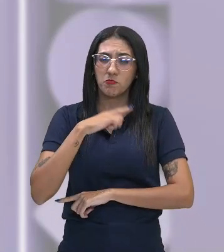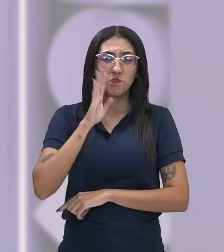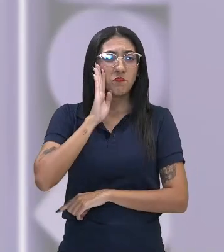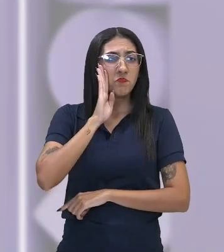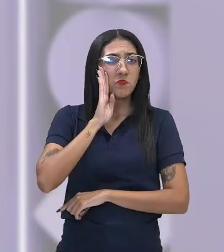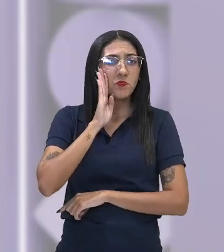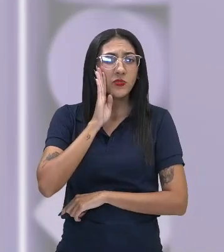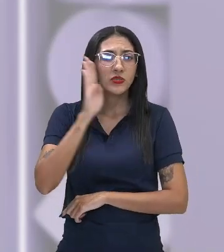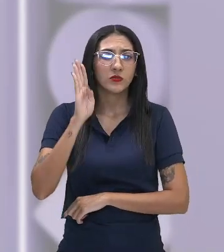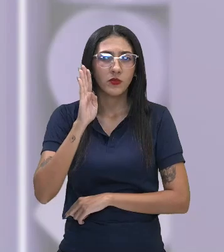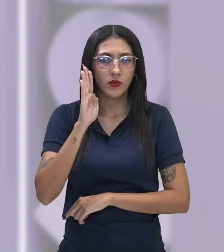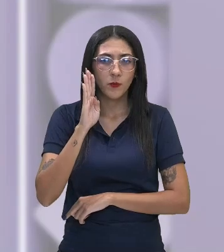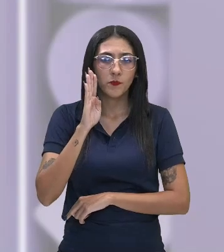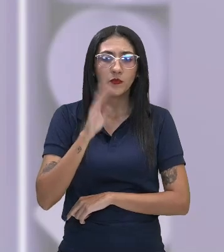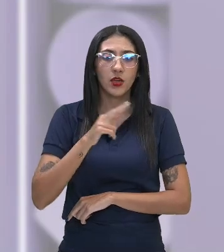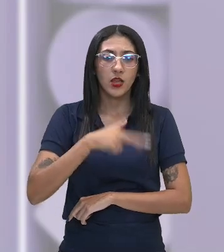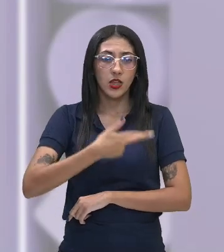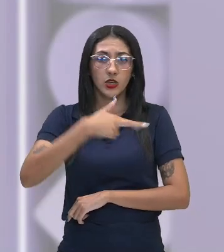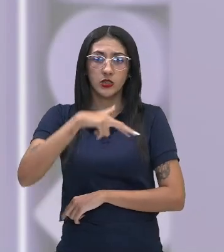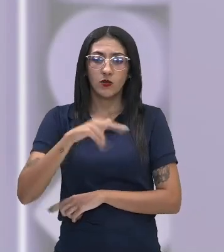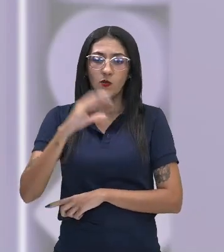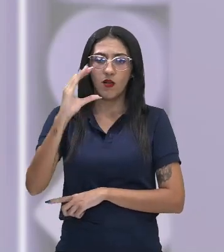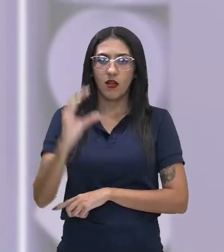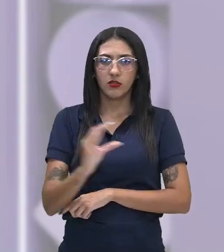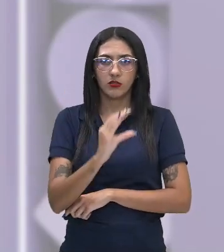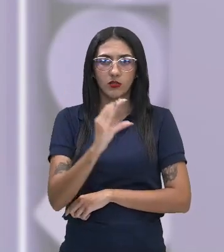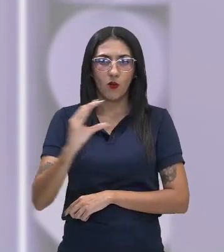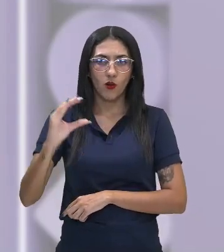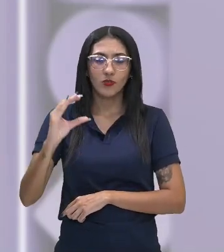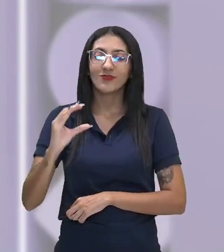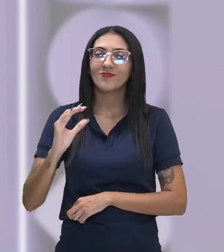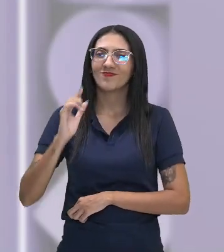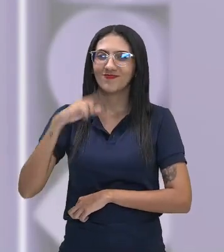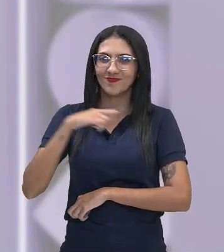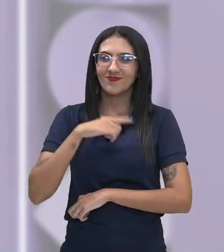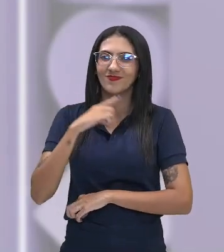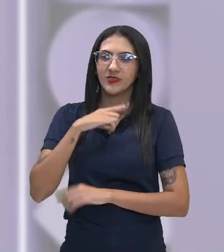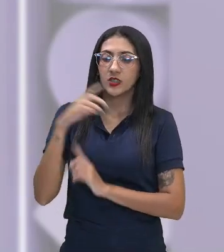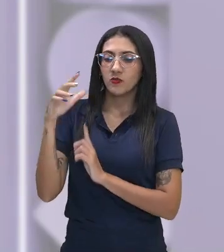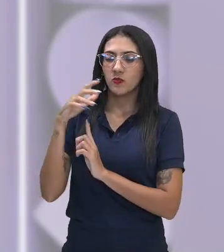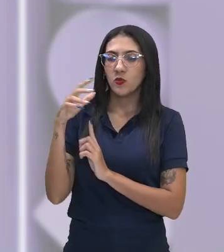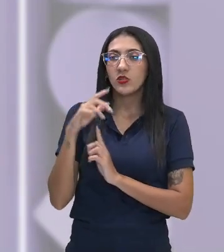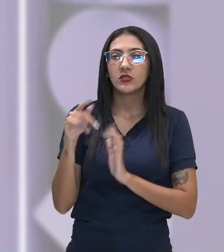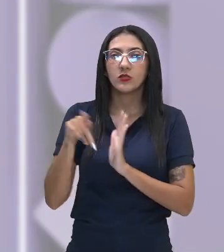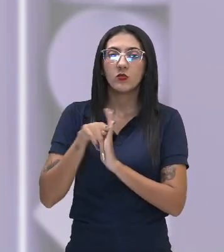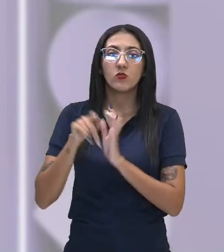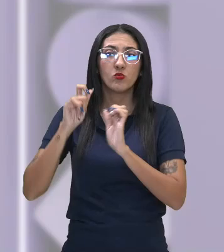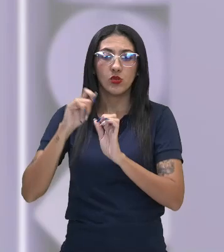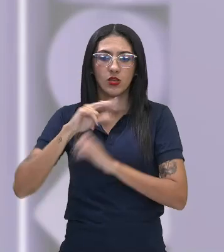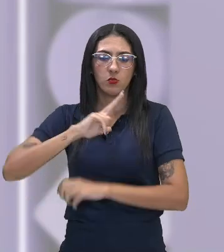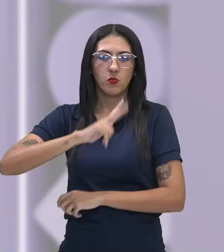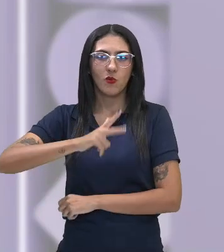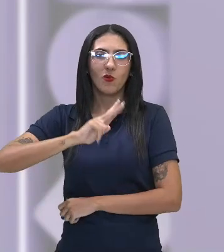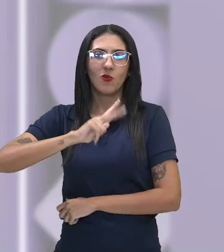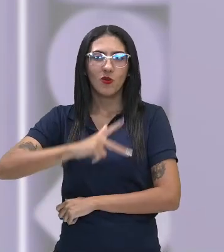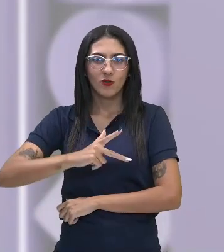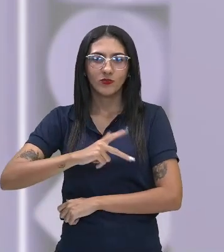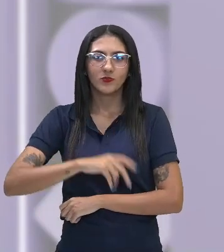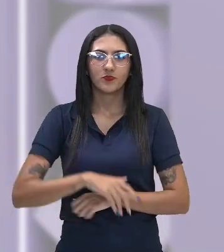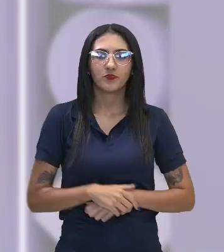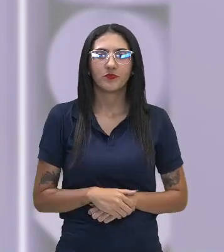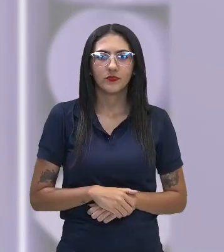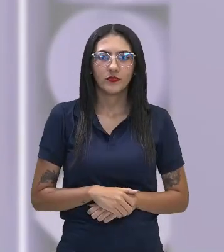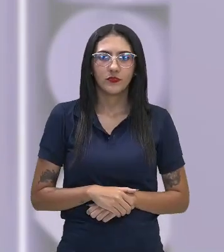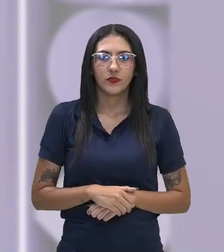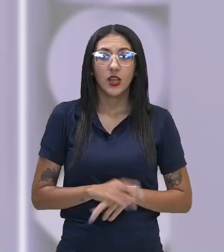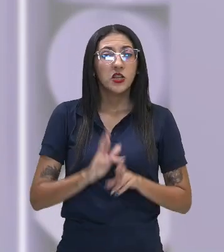majoritariamente católico-romano, se deve a essa colonização portuguesa. Diferentemente de outros países que,